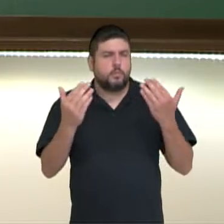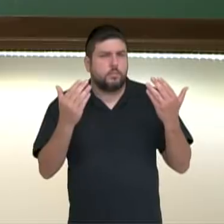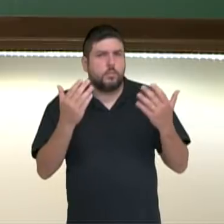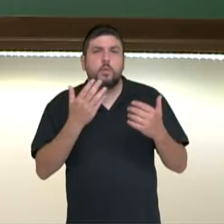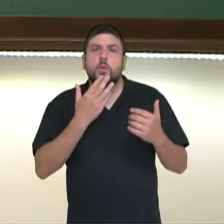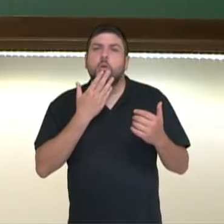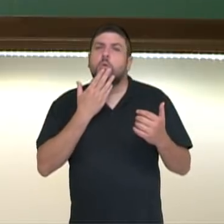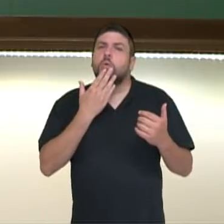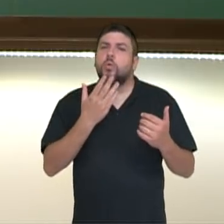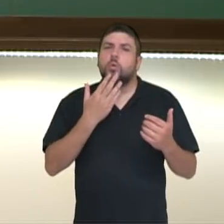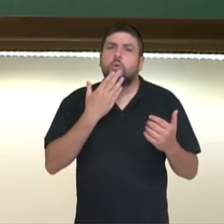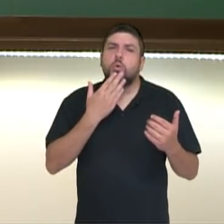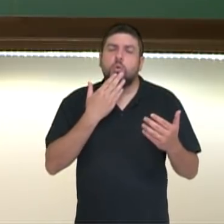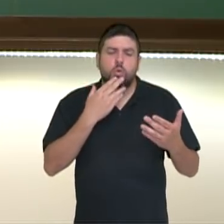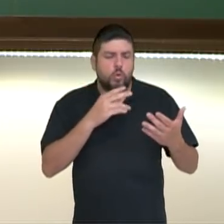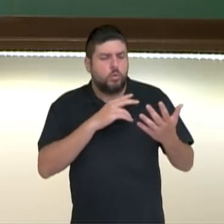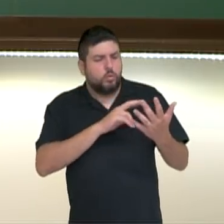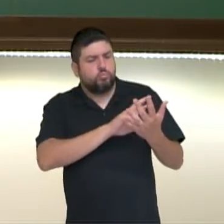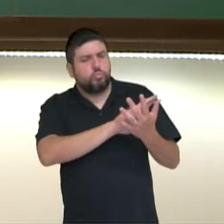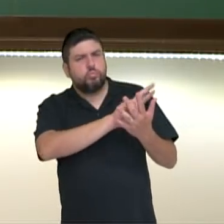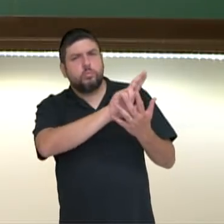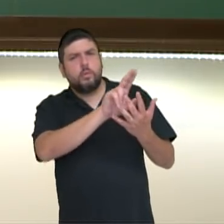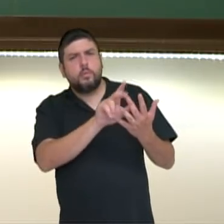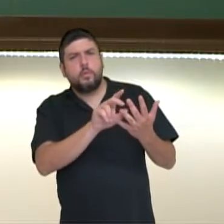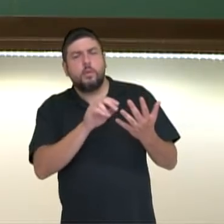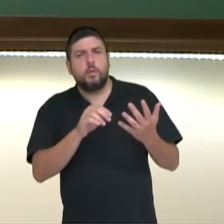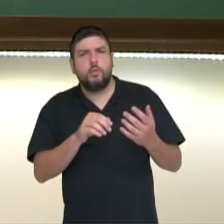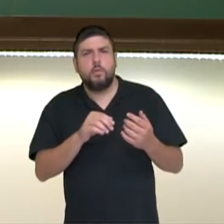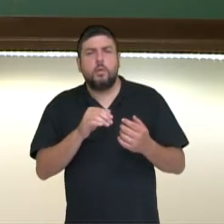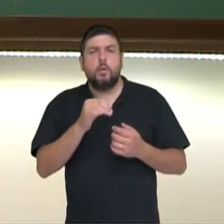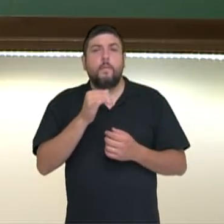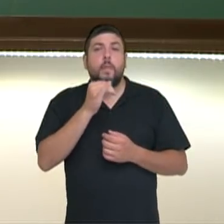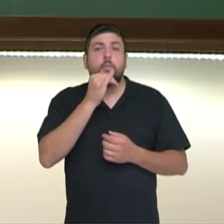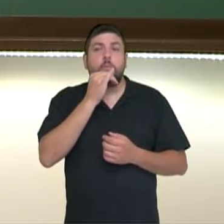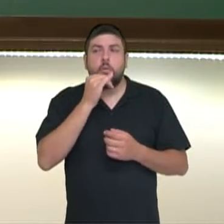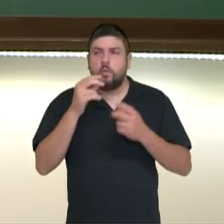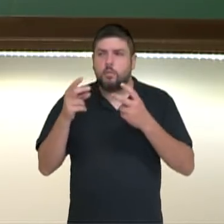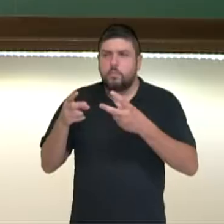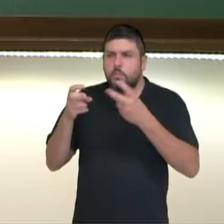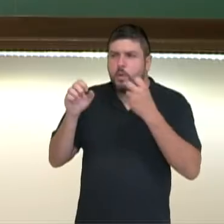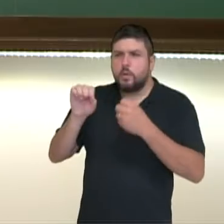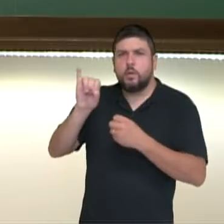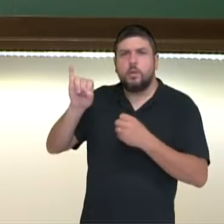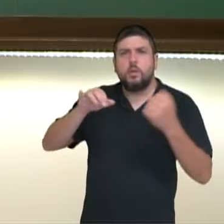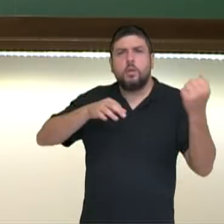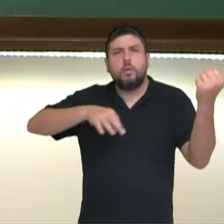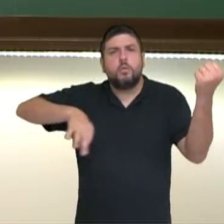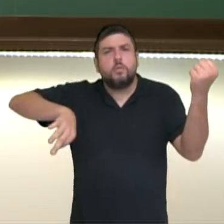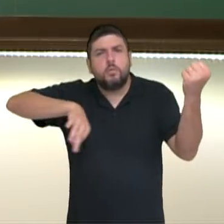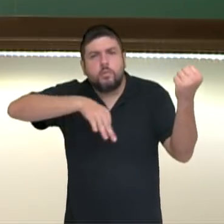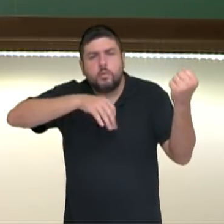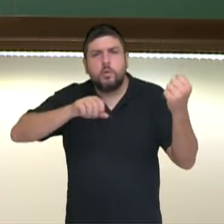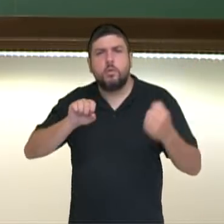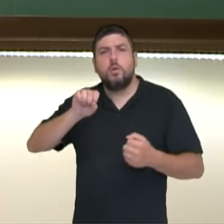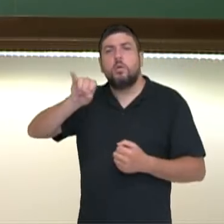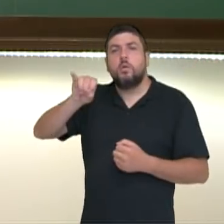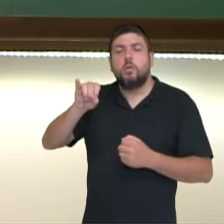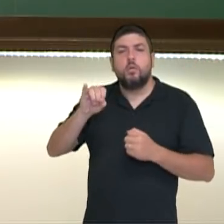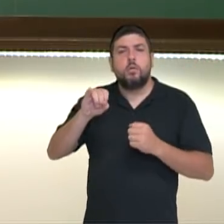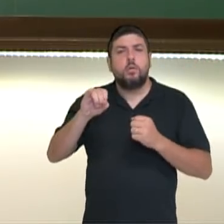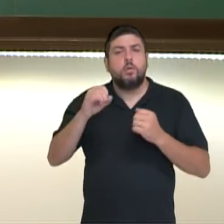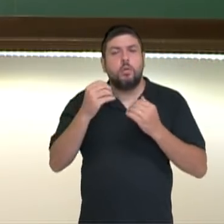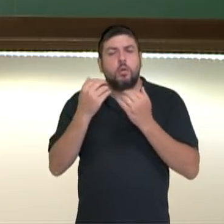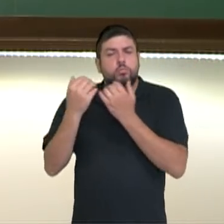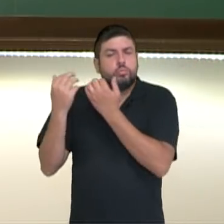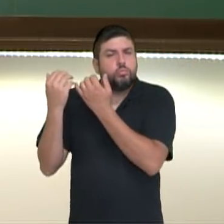Você consegue identificar se você tem um violino tocando, se é uma flauta, se é um